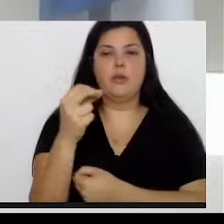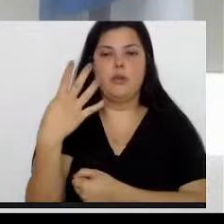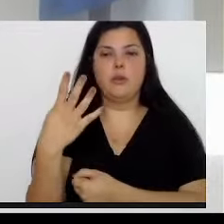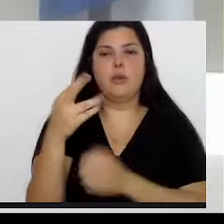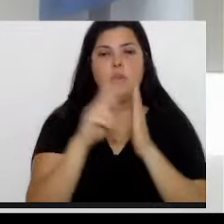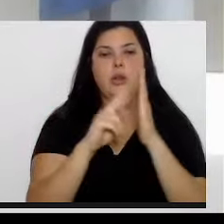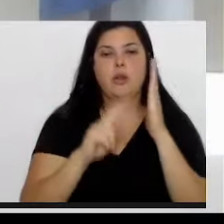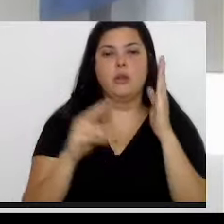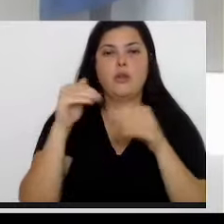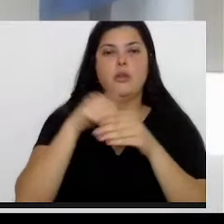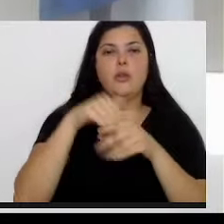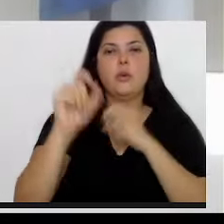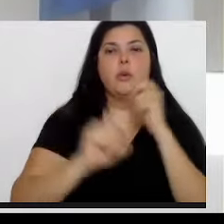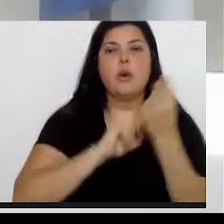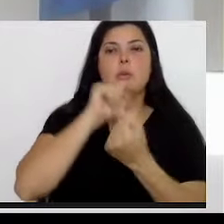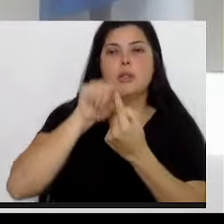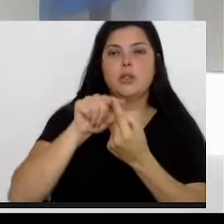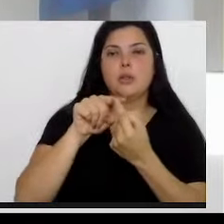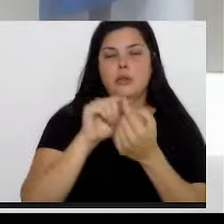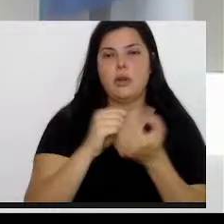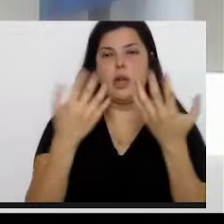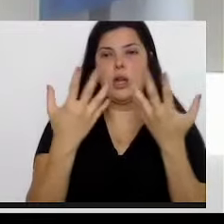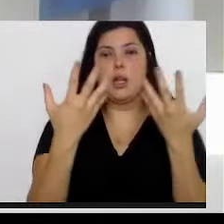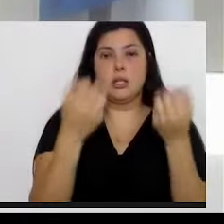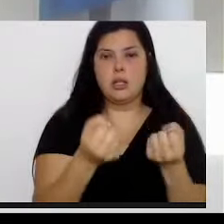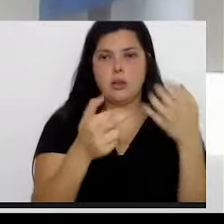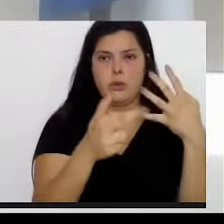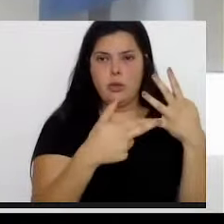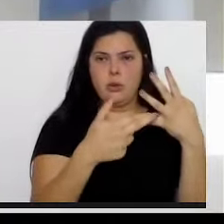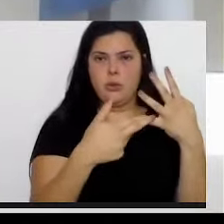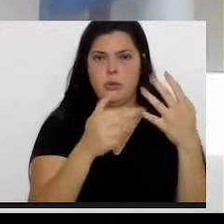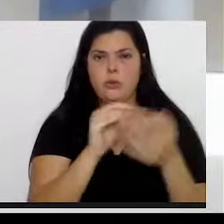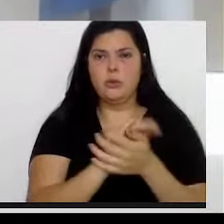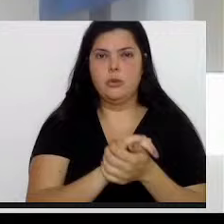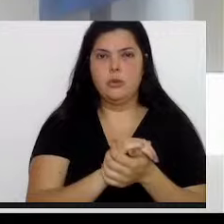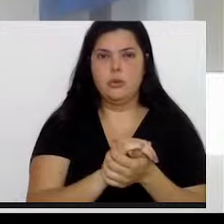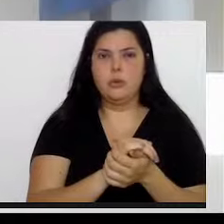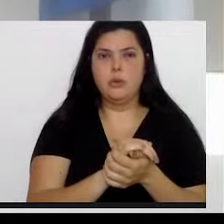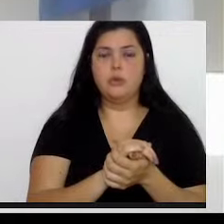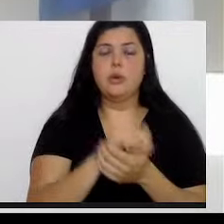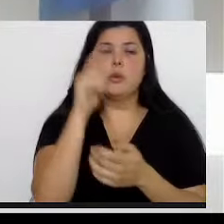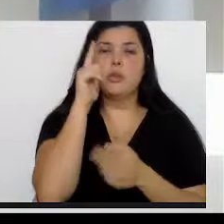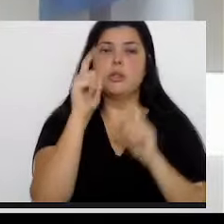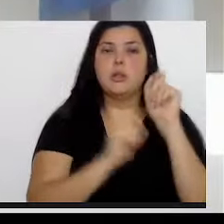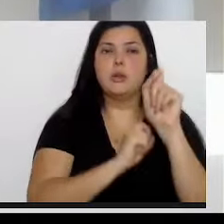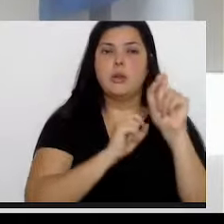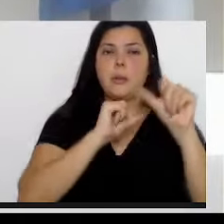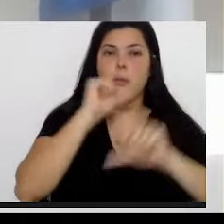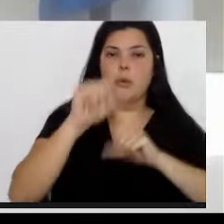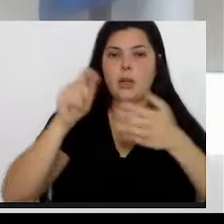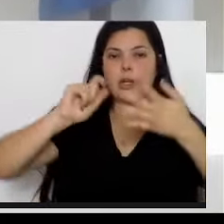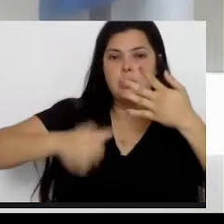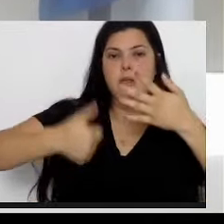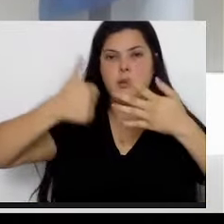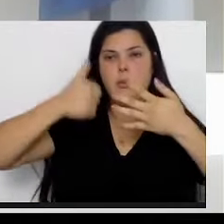votou no sentido de dar provimento ao recurso para reformar a sentença de primeiro